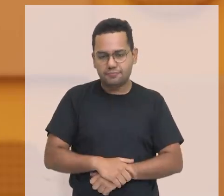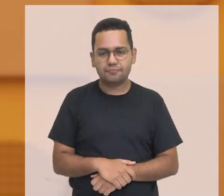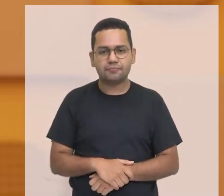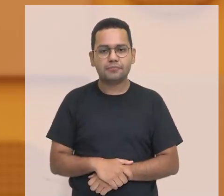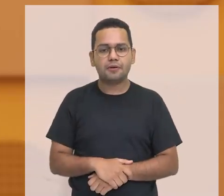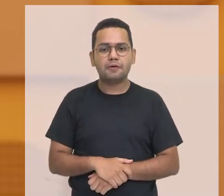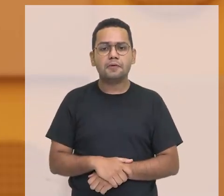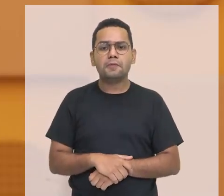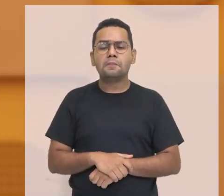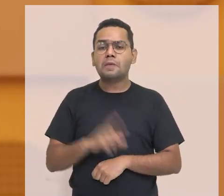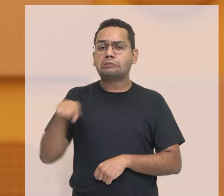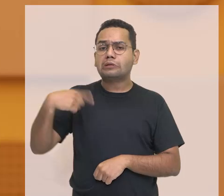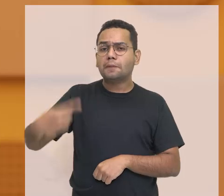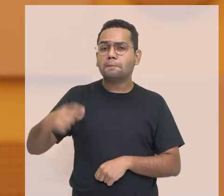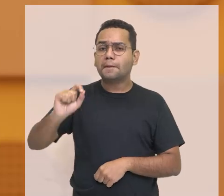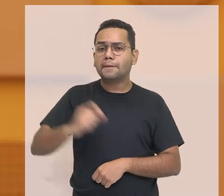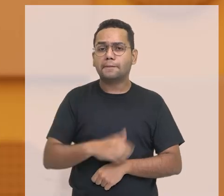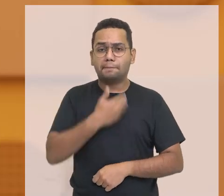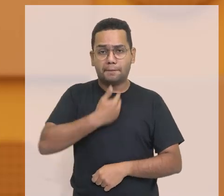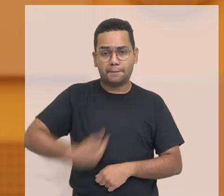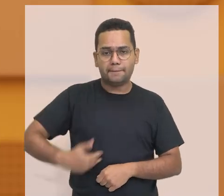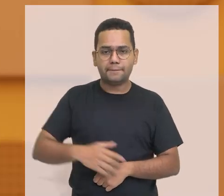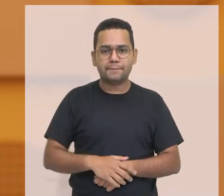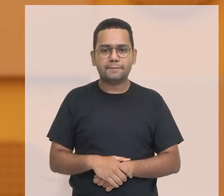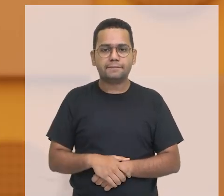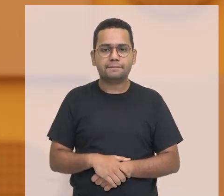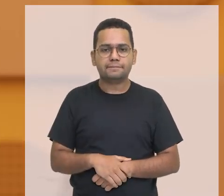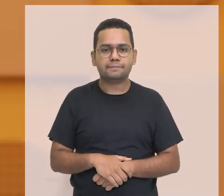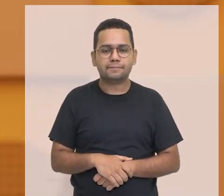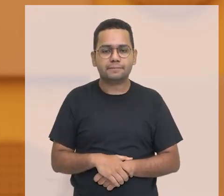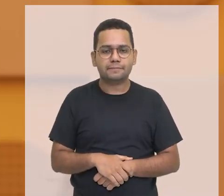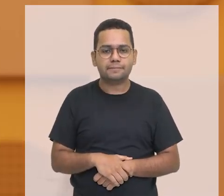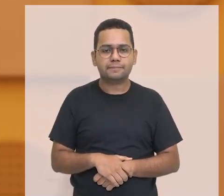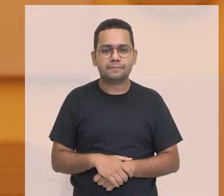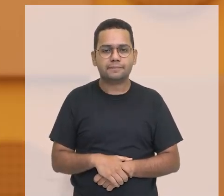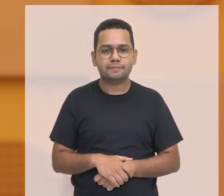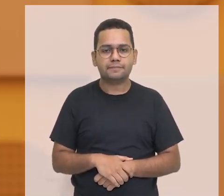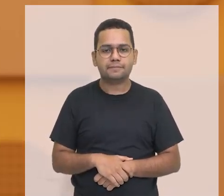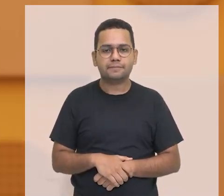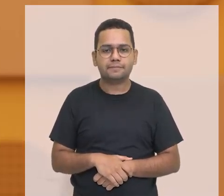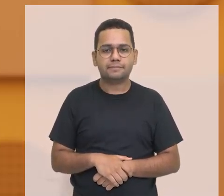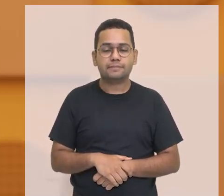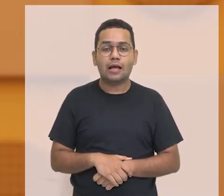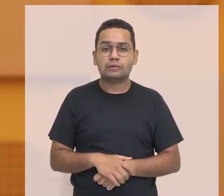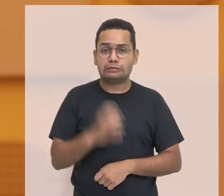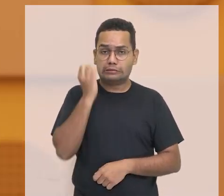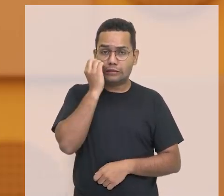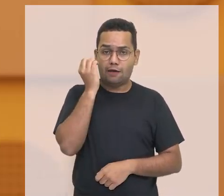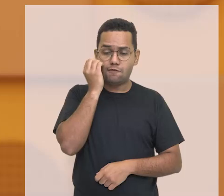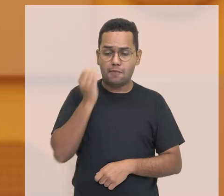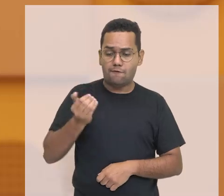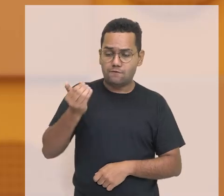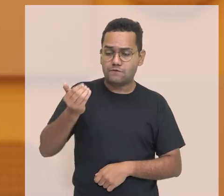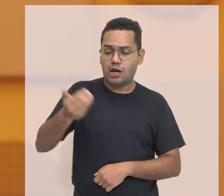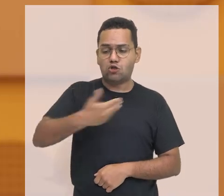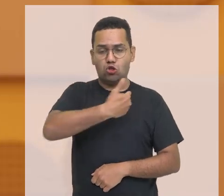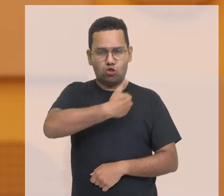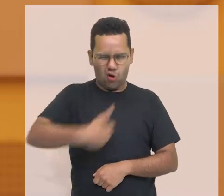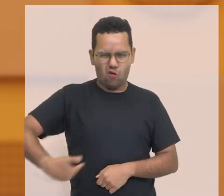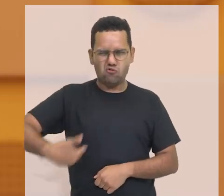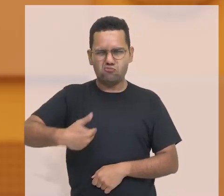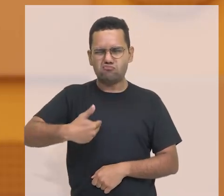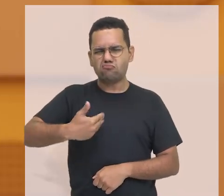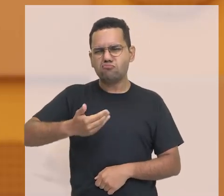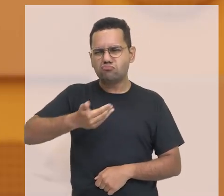sua passagem, a gente vai ver que novos modelos sociais, ou melhor, novos governos, eles vão ali subir ao poder na